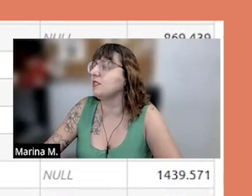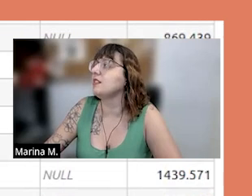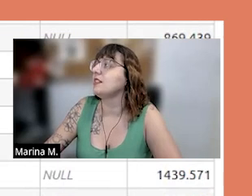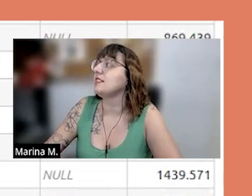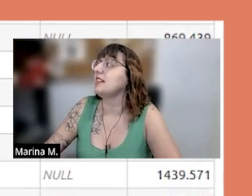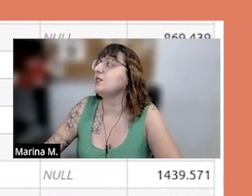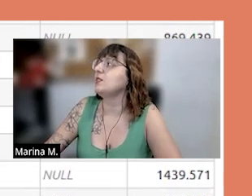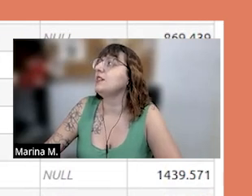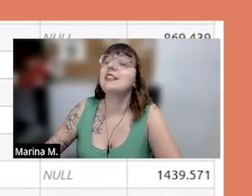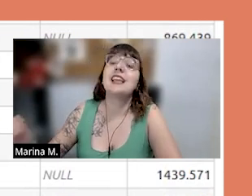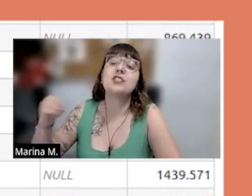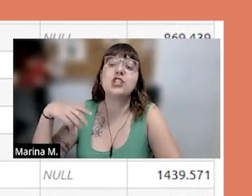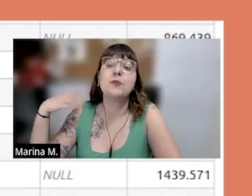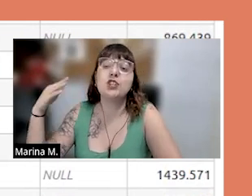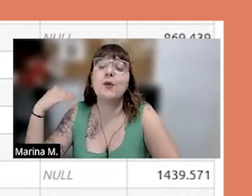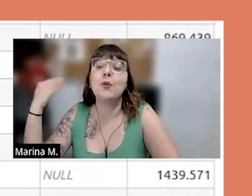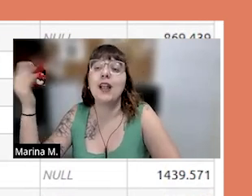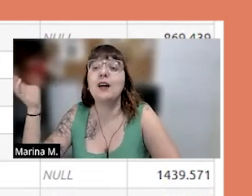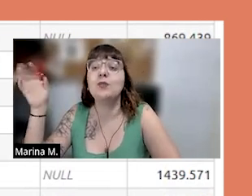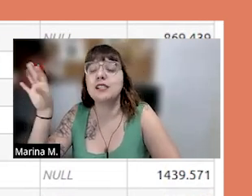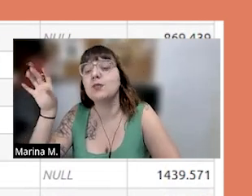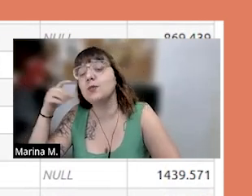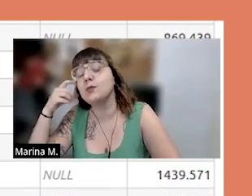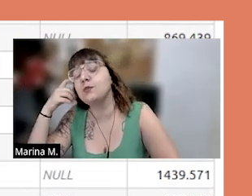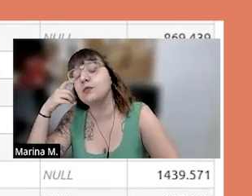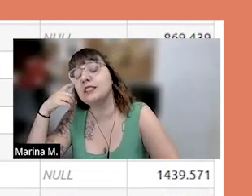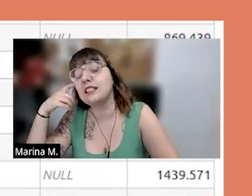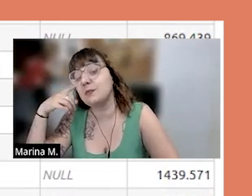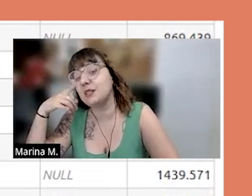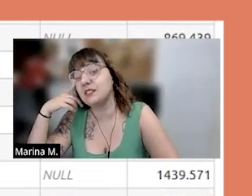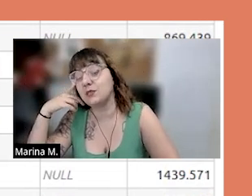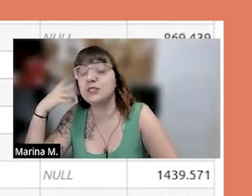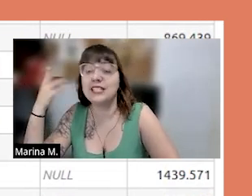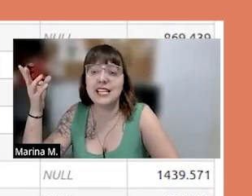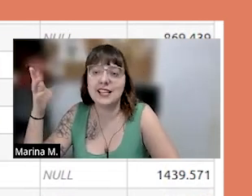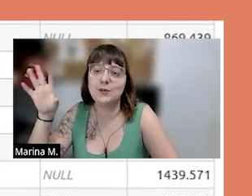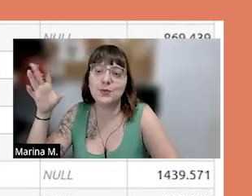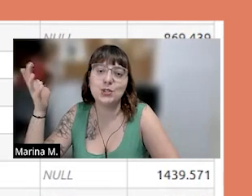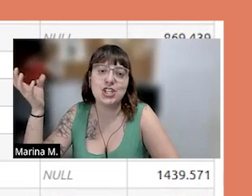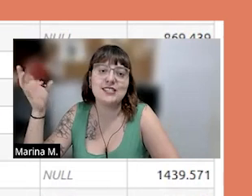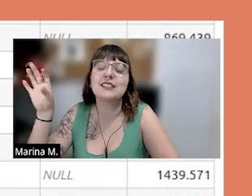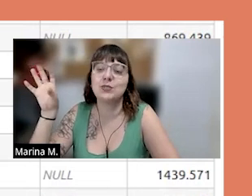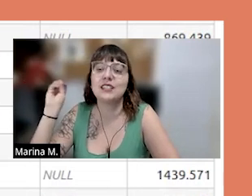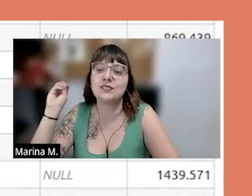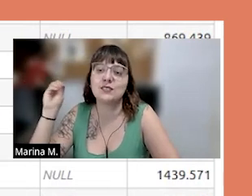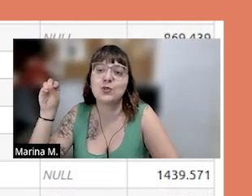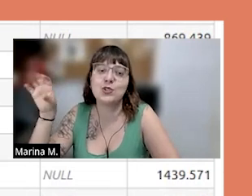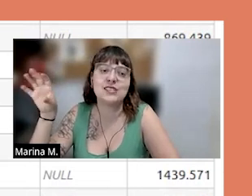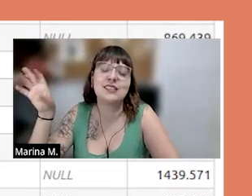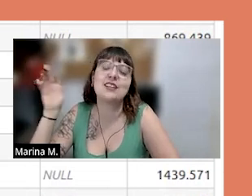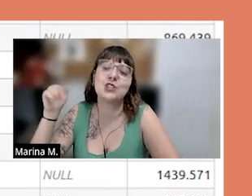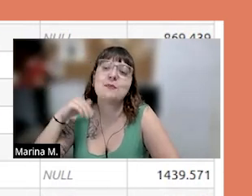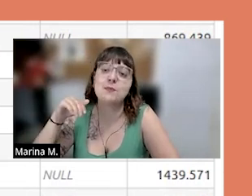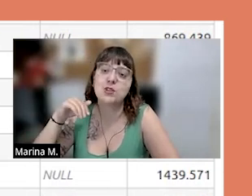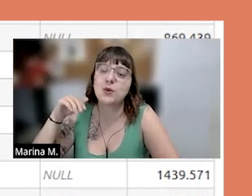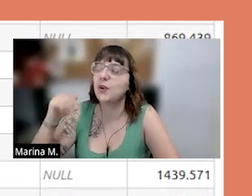município, certo? Que a gente pode calcular usando o sistema, o SIG, né? O GIS, usando o GIS,